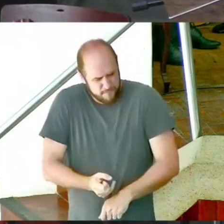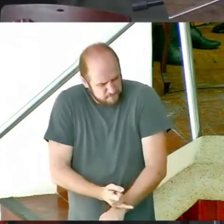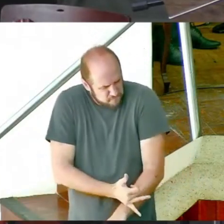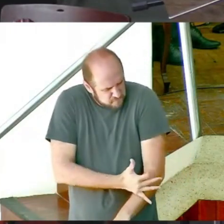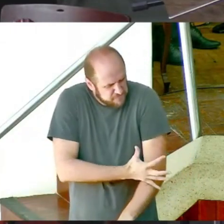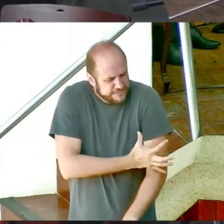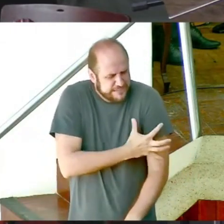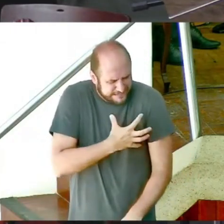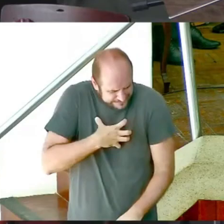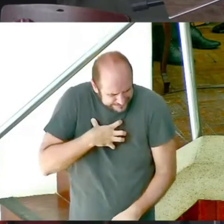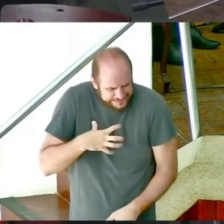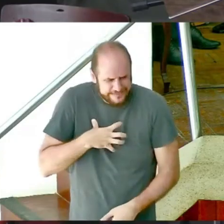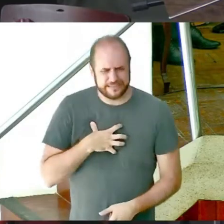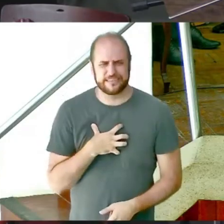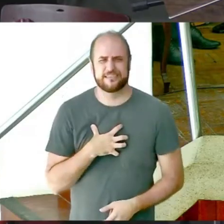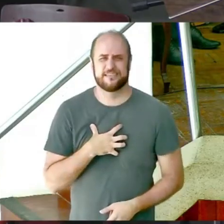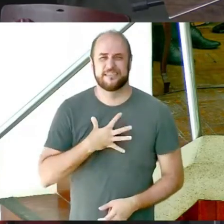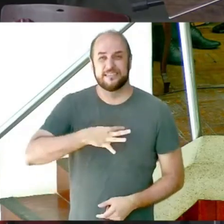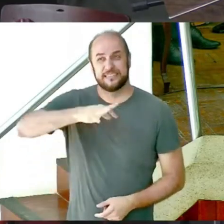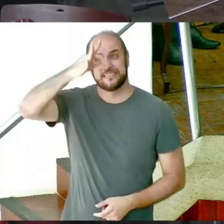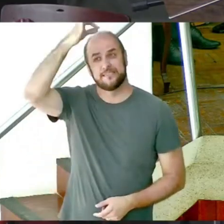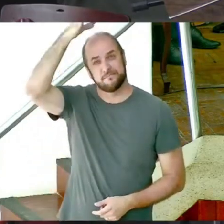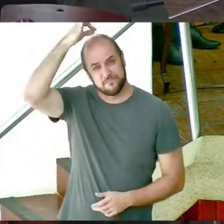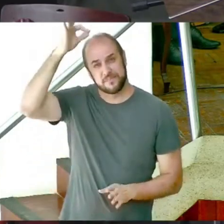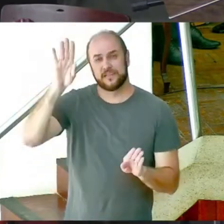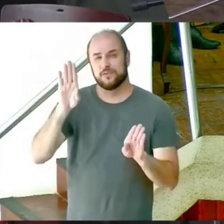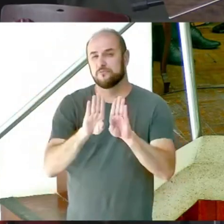emocional, mas espiritual,